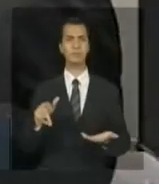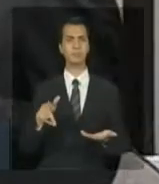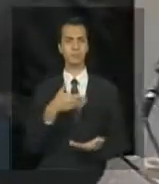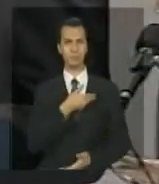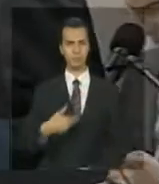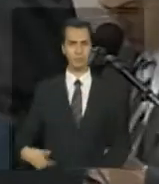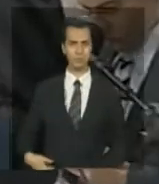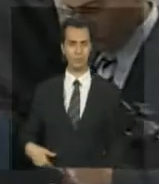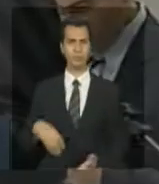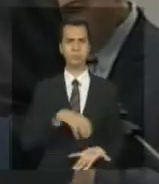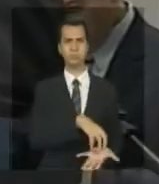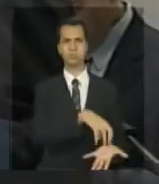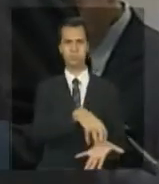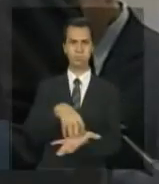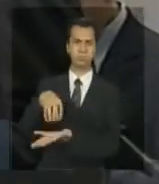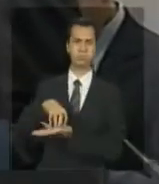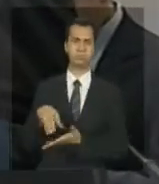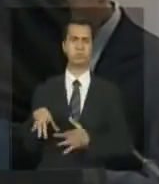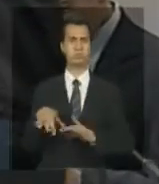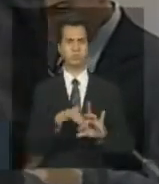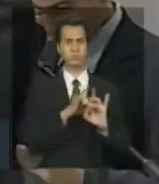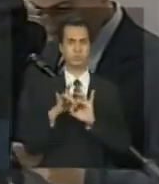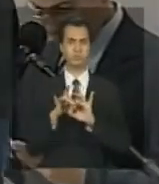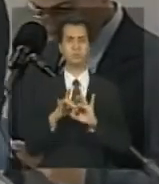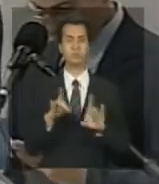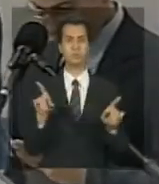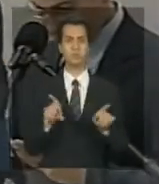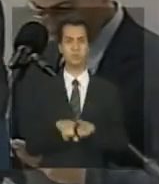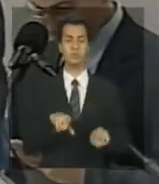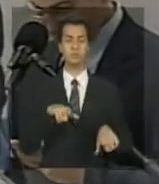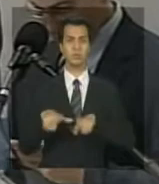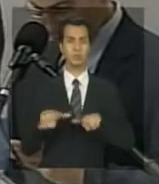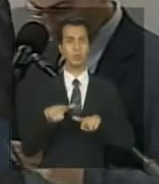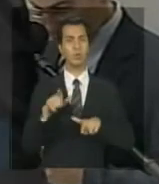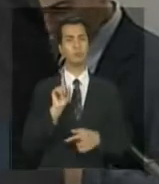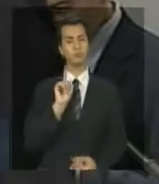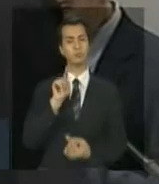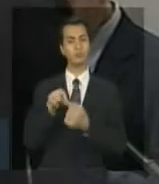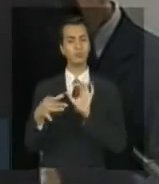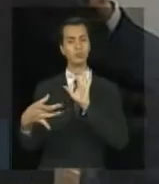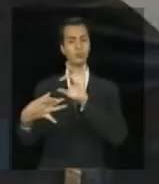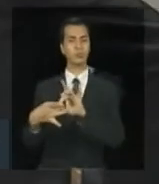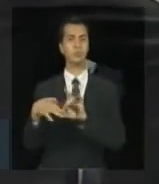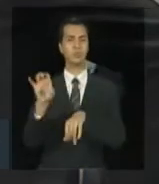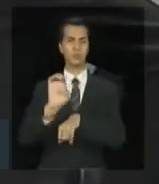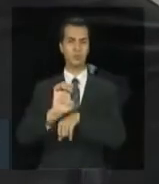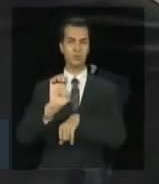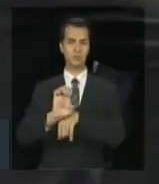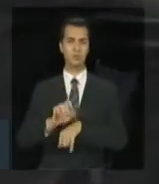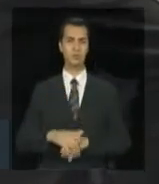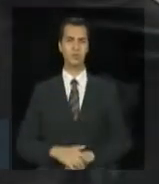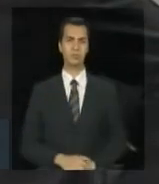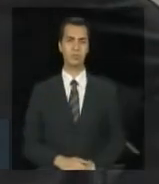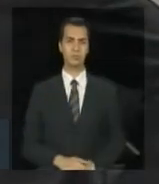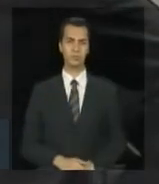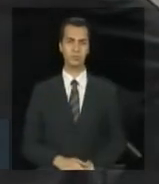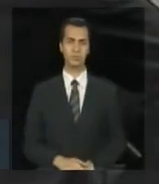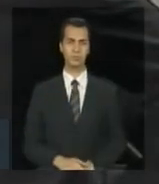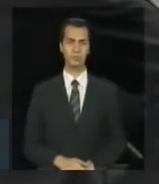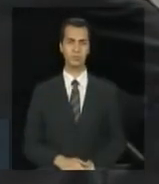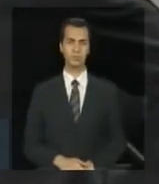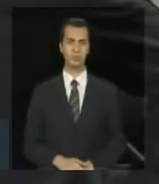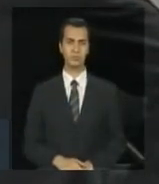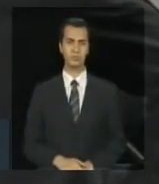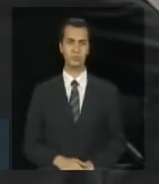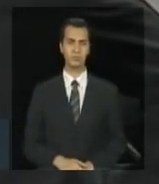federais que tem alguma atuação na área de Defesa Civil e fazendo isso com os órgãos estaduais e municipais do recivil próximo um